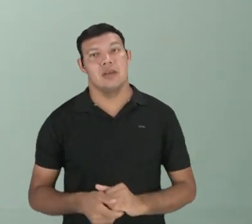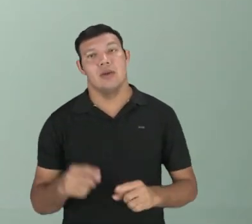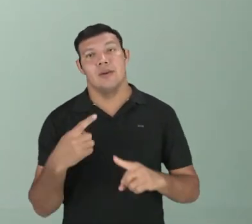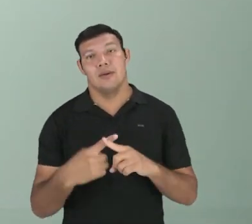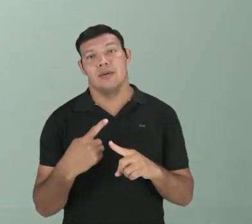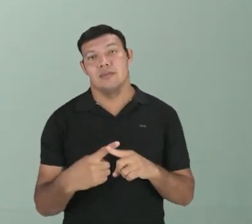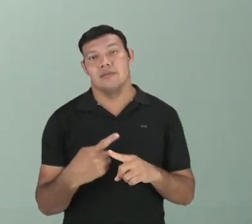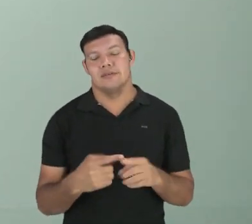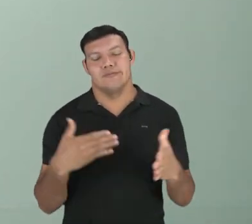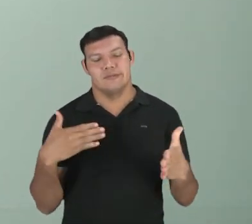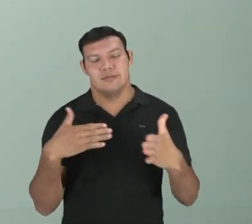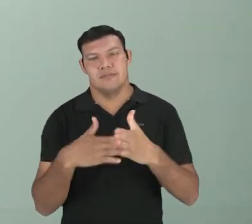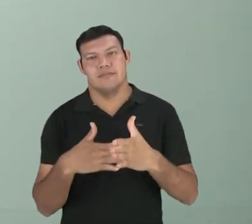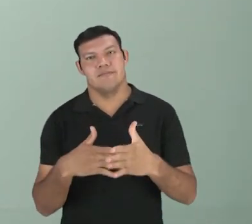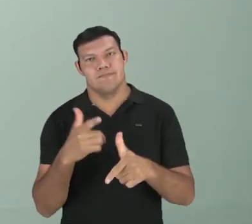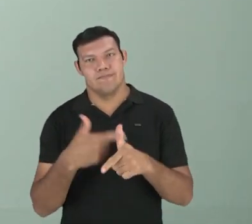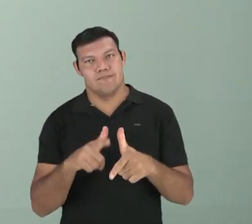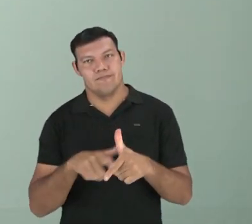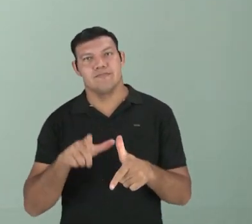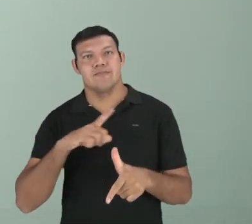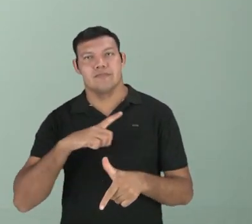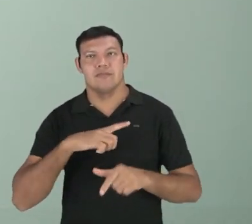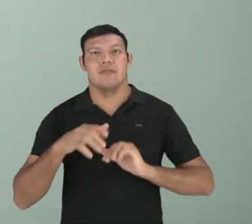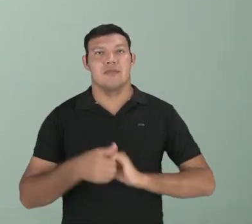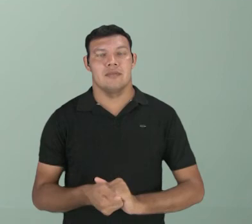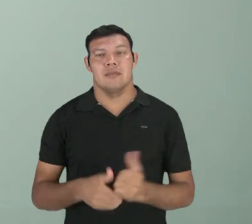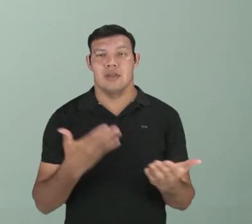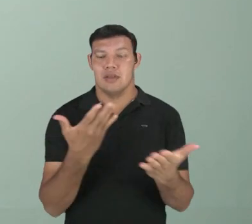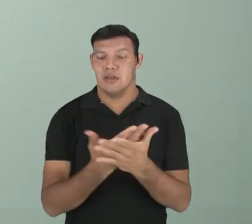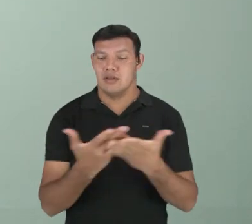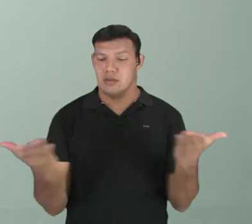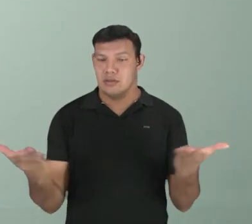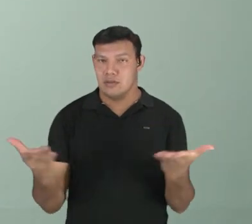iria acontecer, mas algo interrompe, ok?